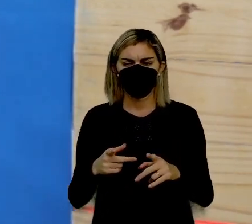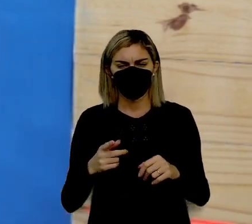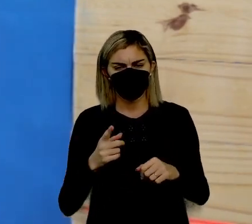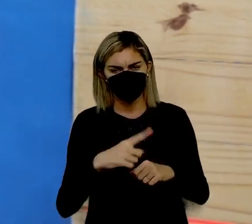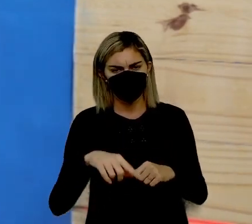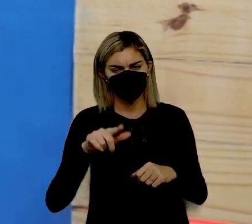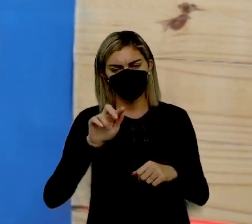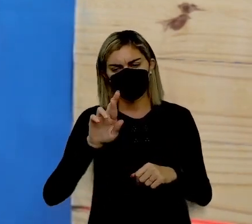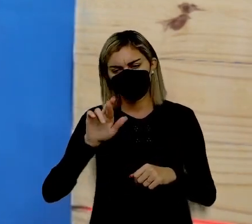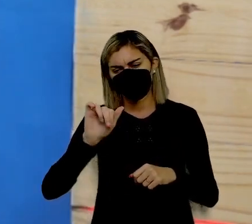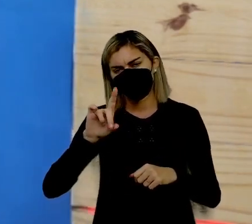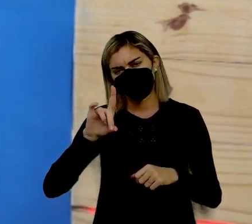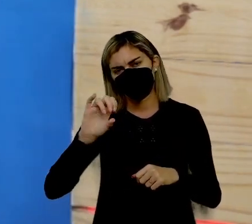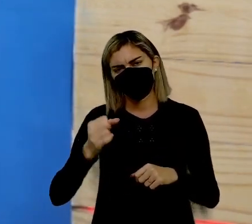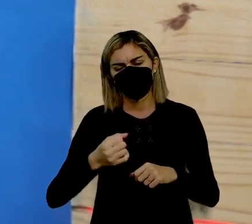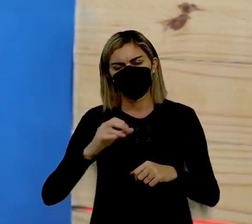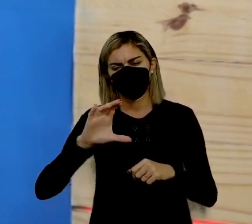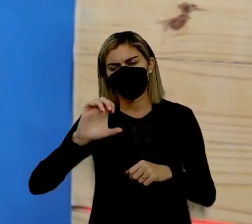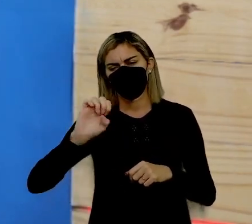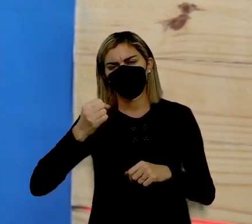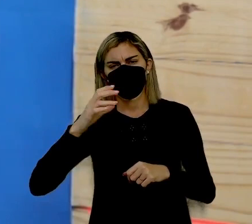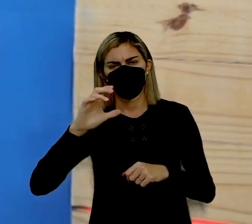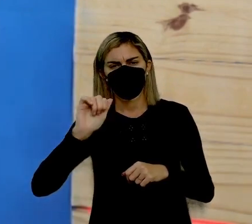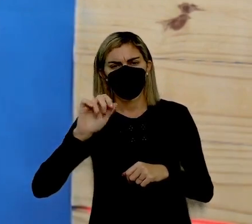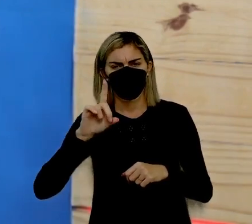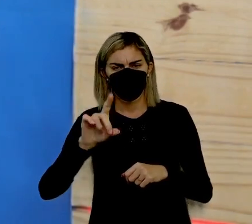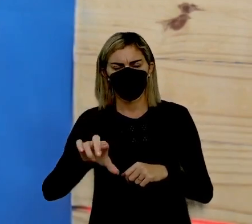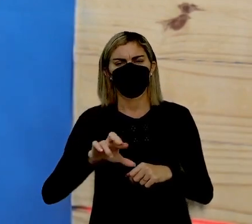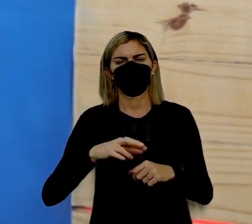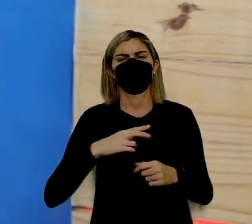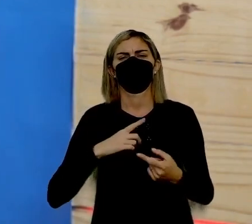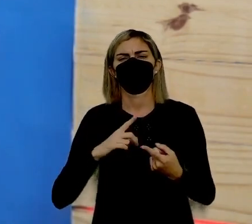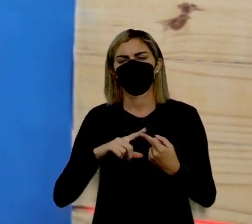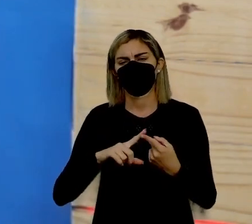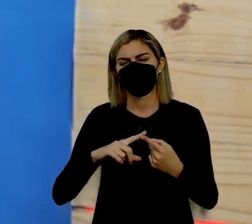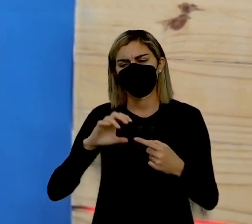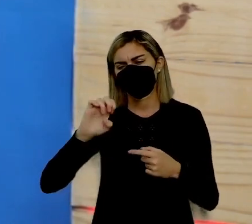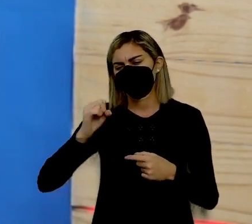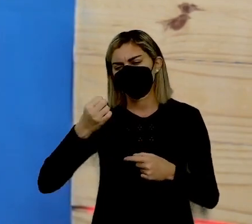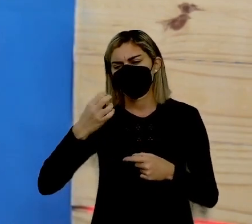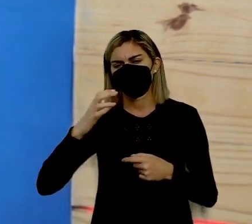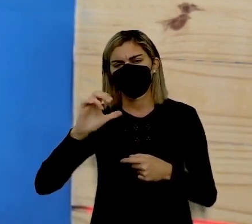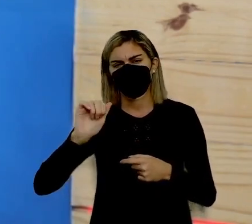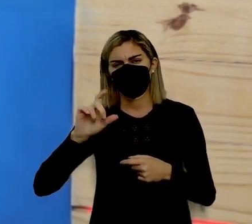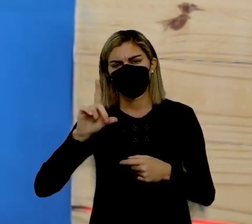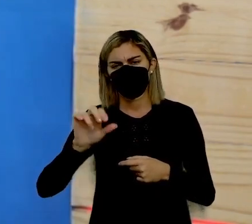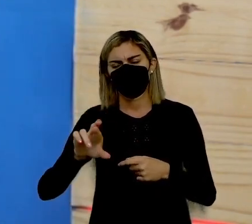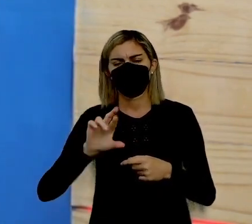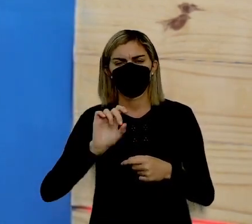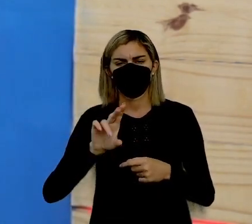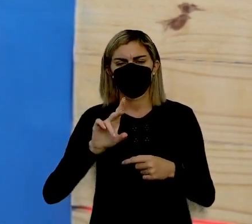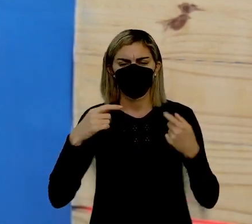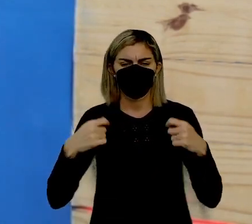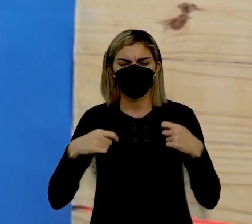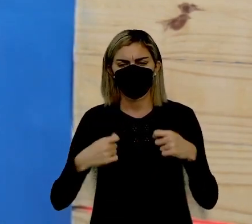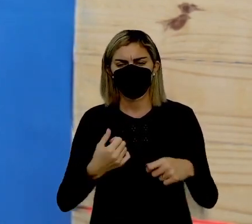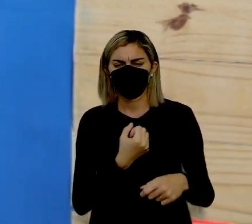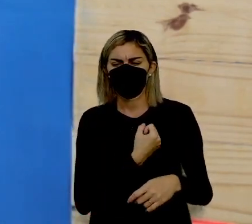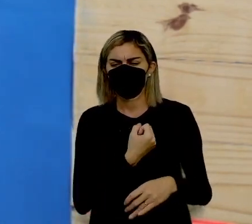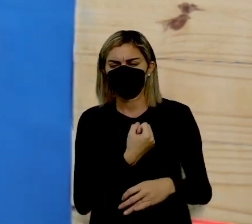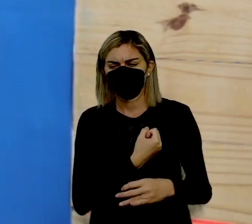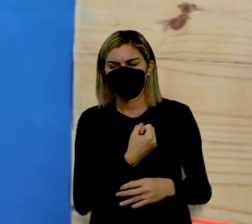grandeza escalar e vetorial é essa. Uma grandeza escalar só precisa do número e